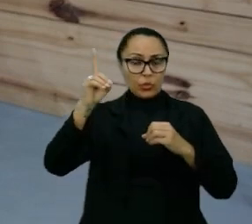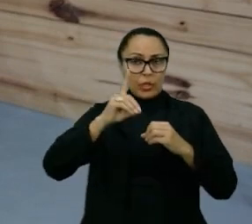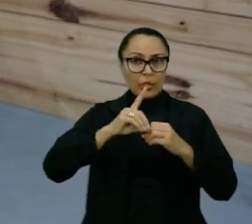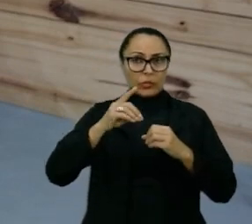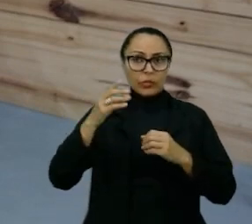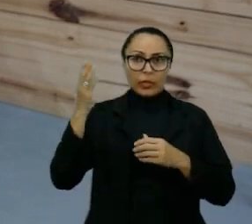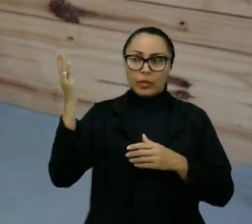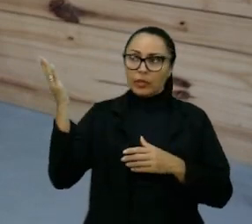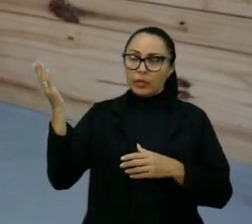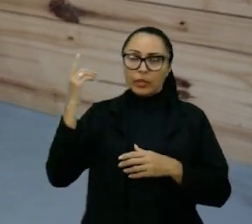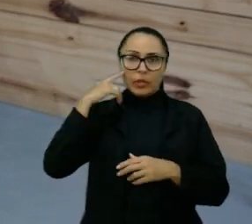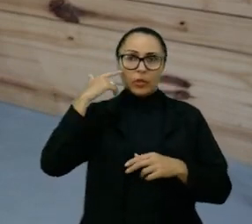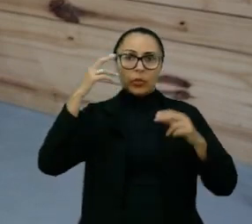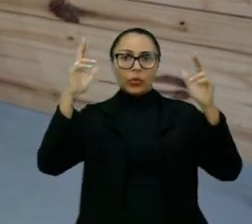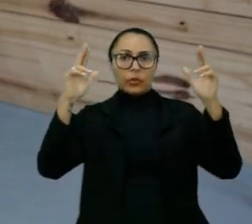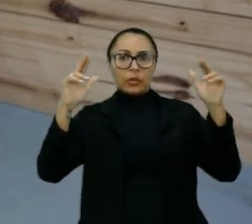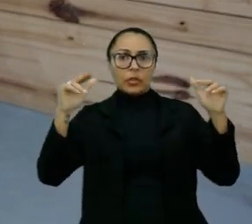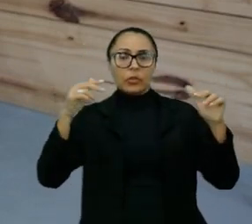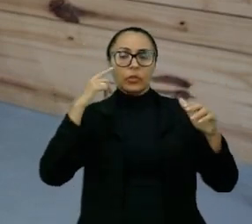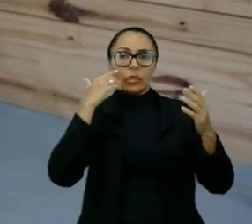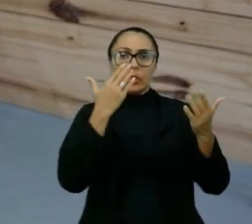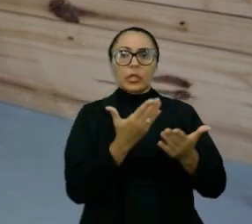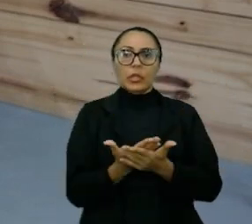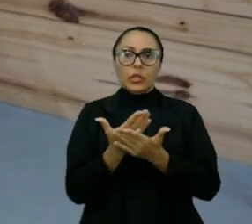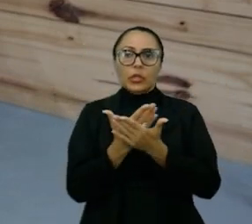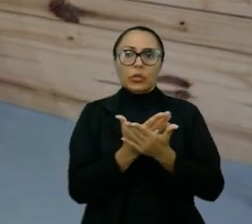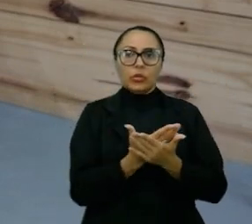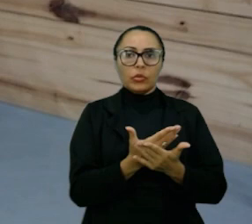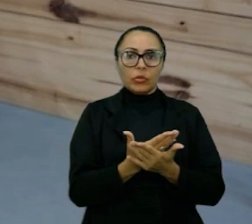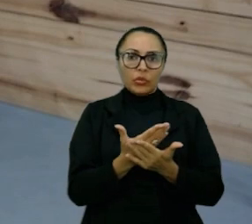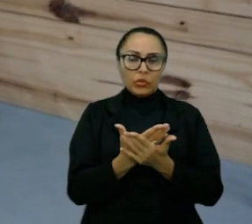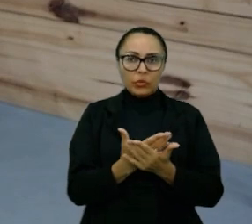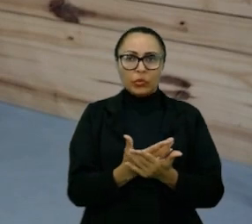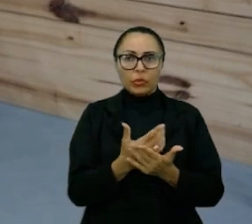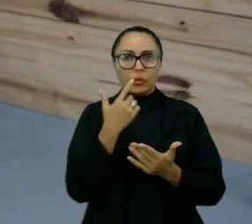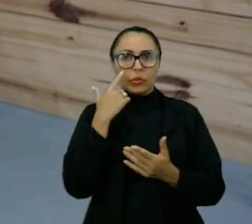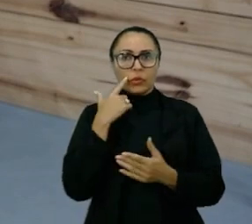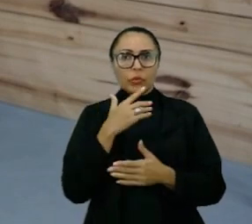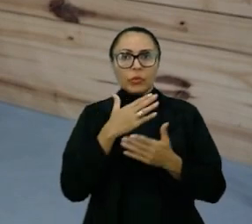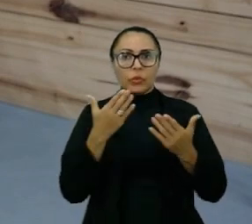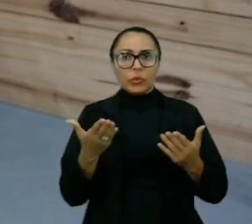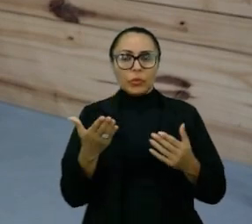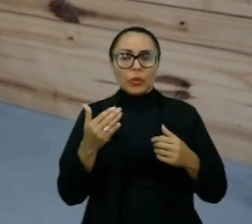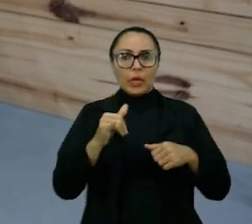o título de Estudo de Biocorrosão do Aço Carbono,